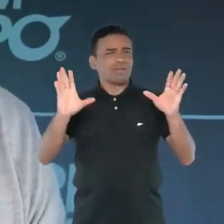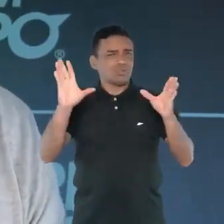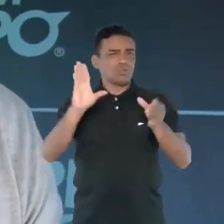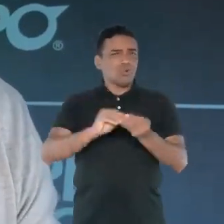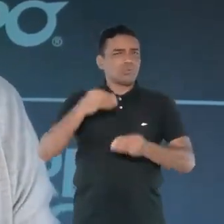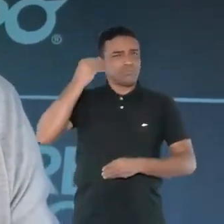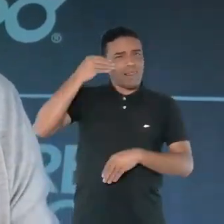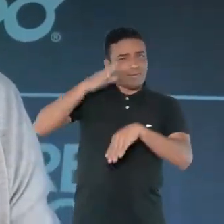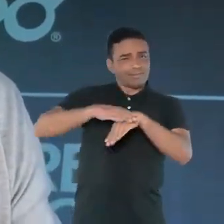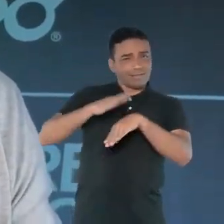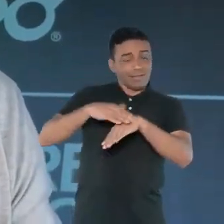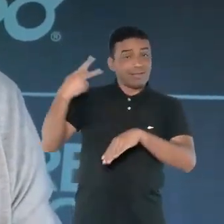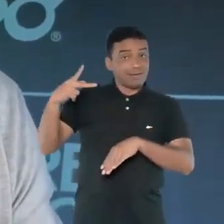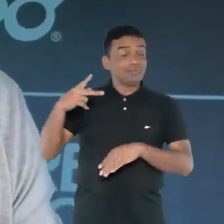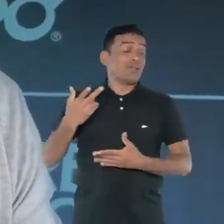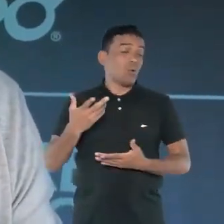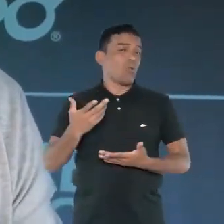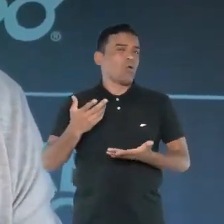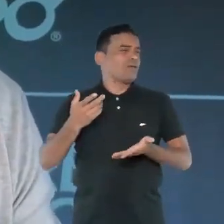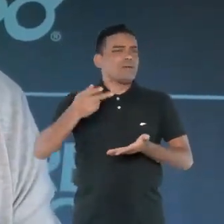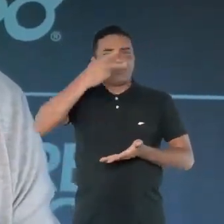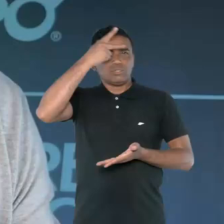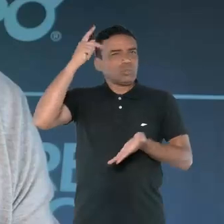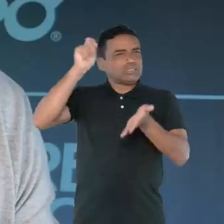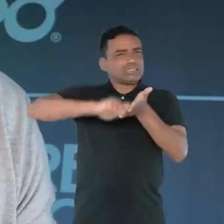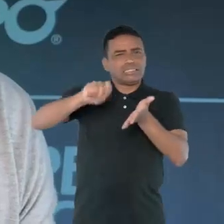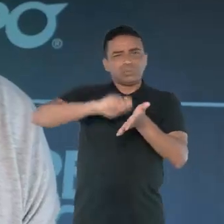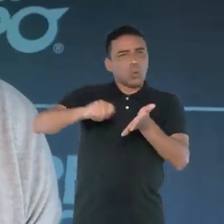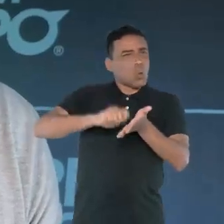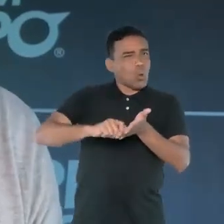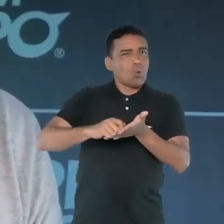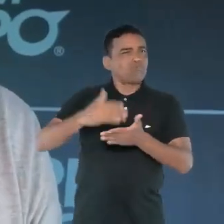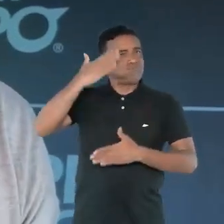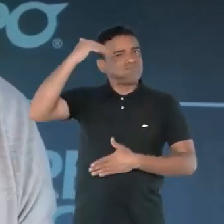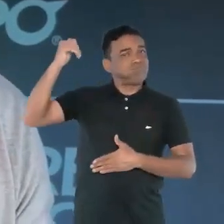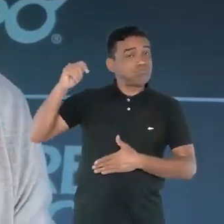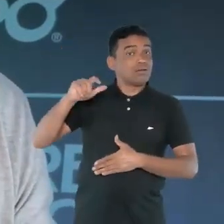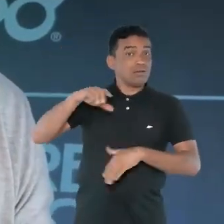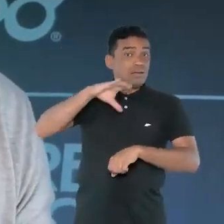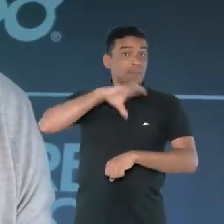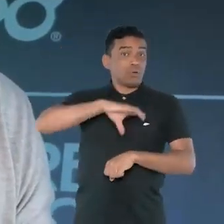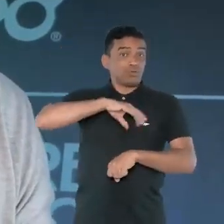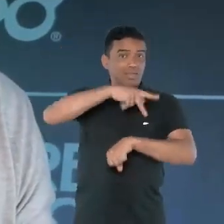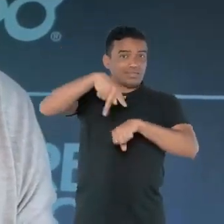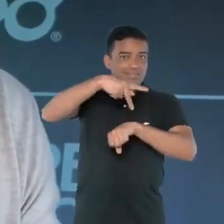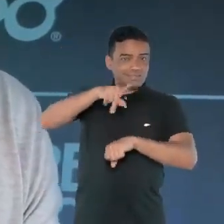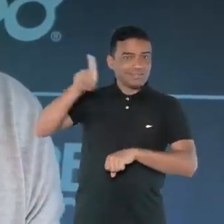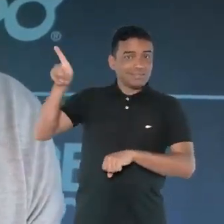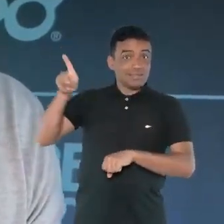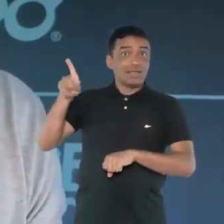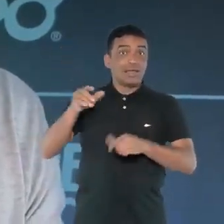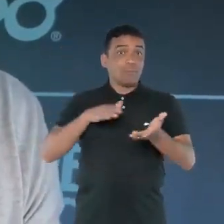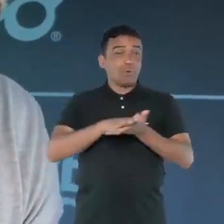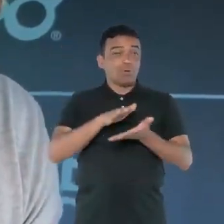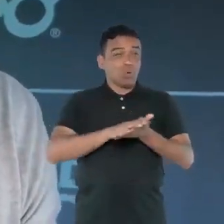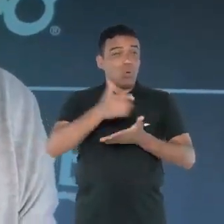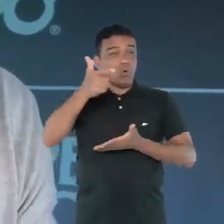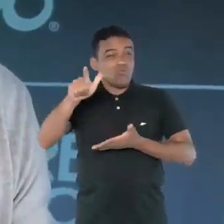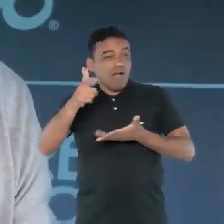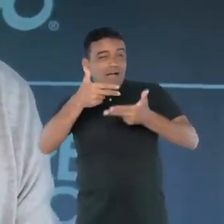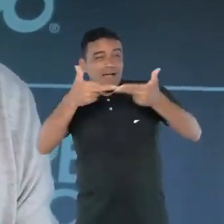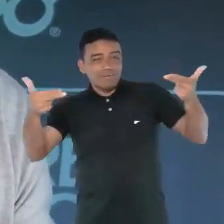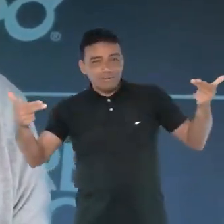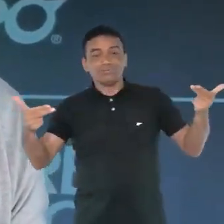Luiz Peixoto é um dos autores de maior destaque da literatura portuguesa contemporânea. Em 2000 publicou Morreste-me, seu livro de